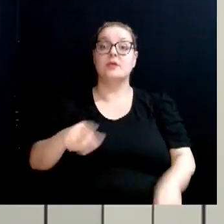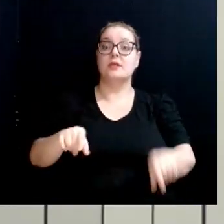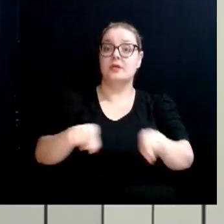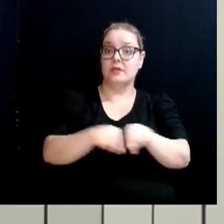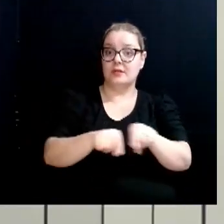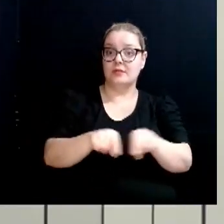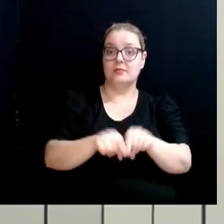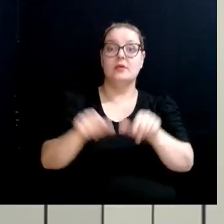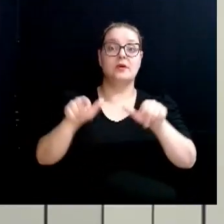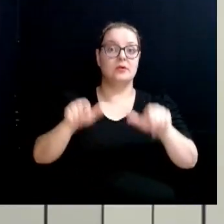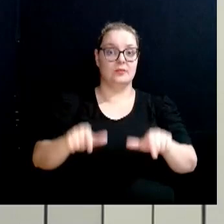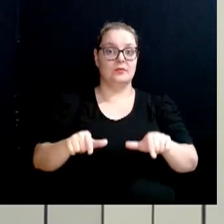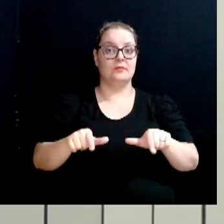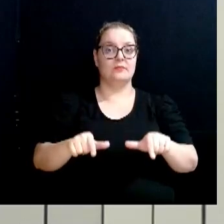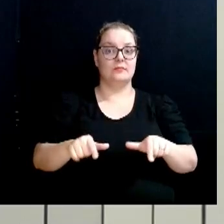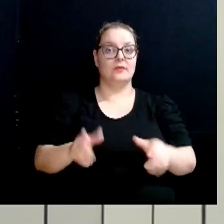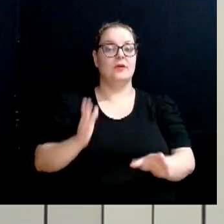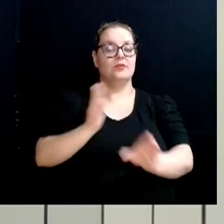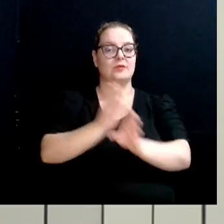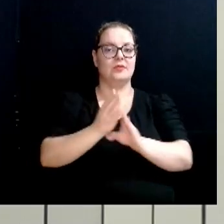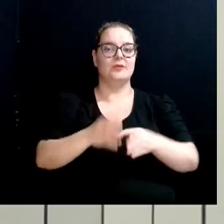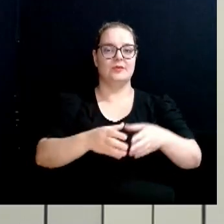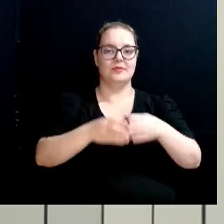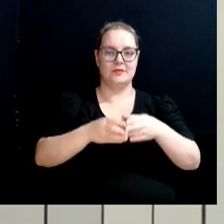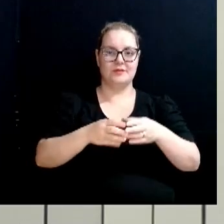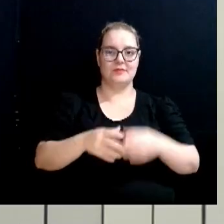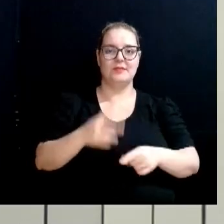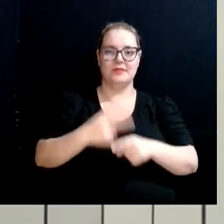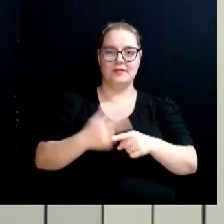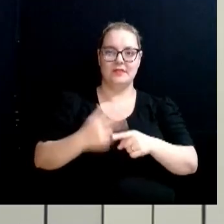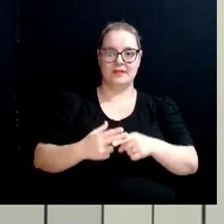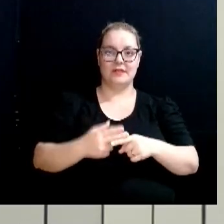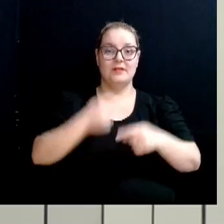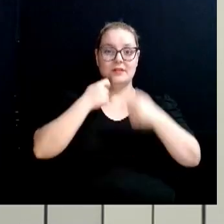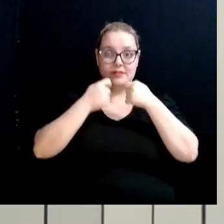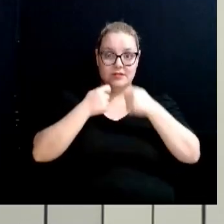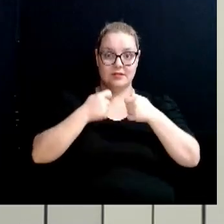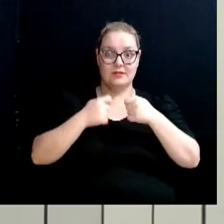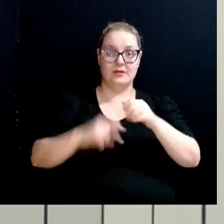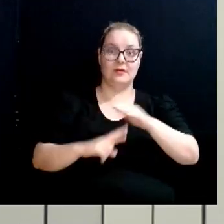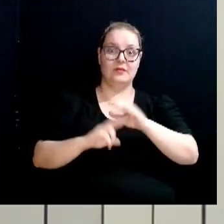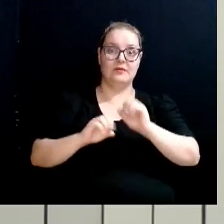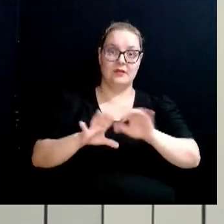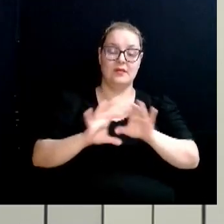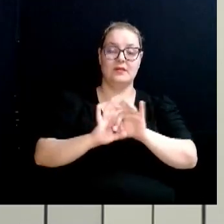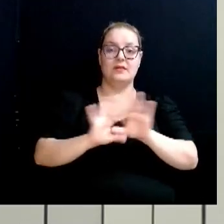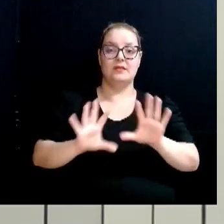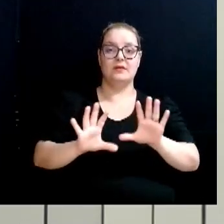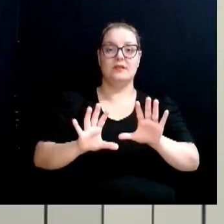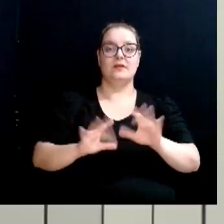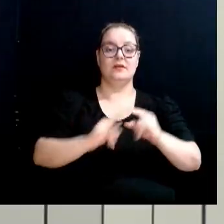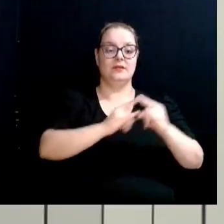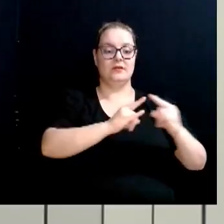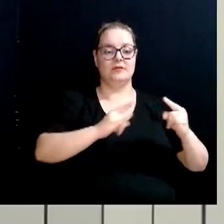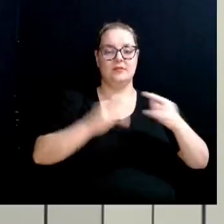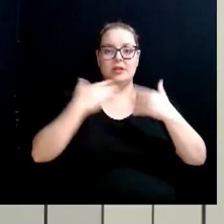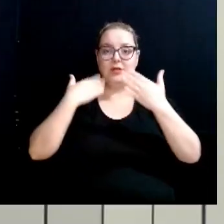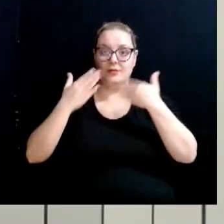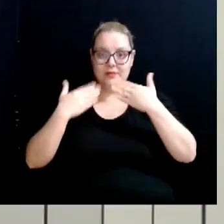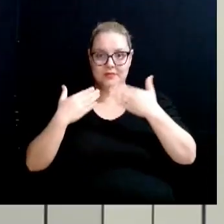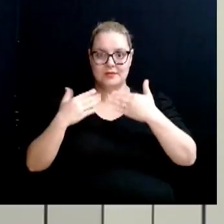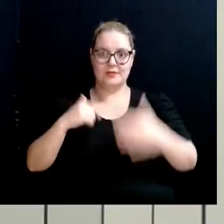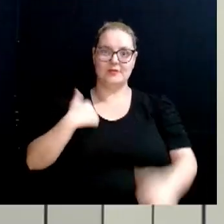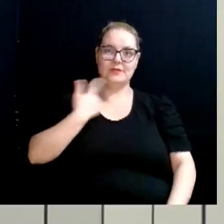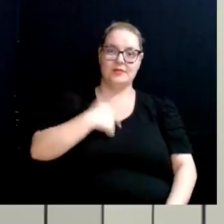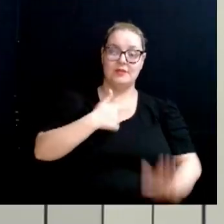de encontro e convivência. Na série de reportagens Feiras Livres entre Barracas e Prosas, a gente mostra